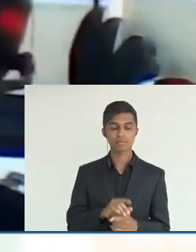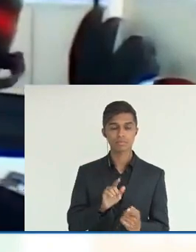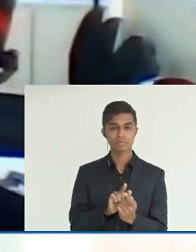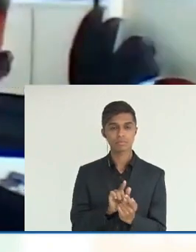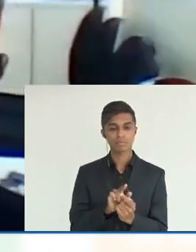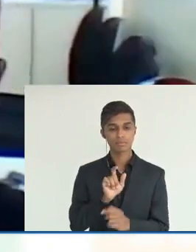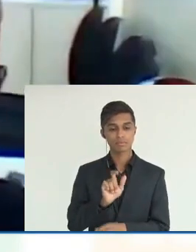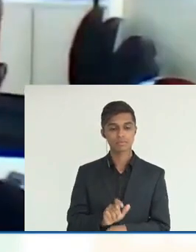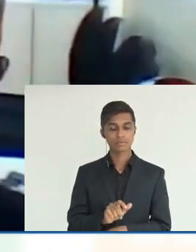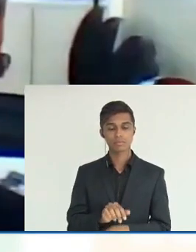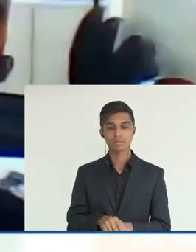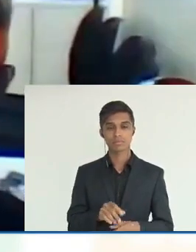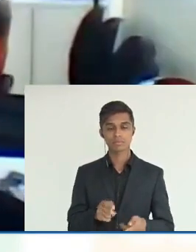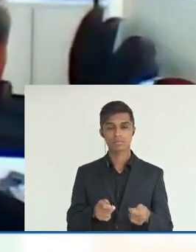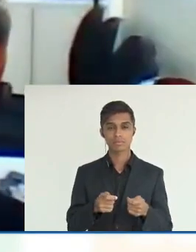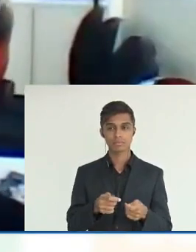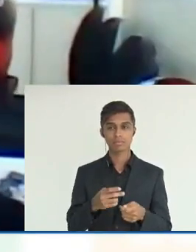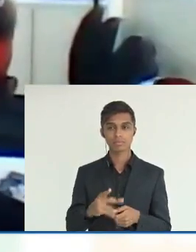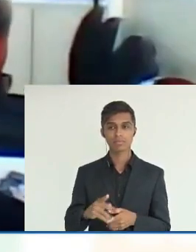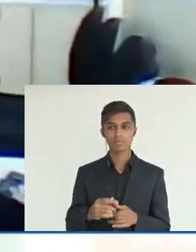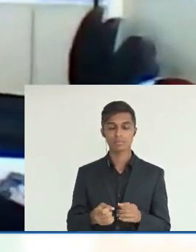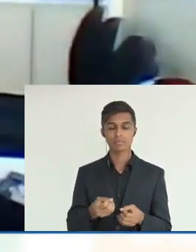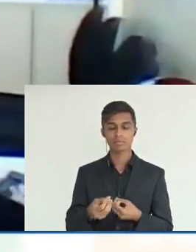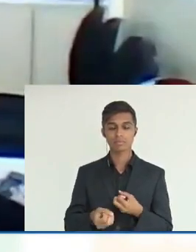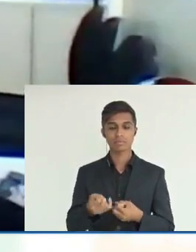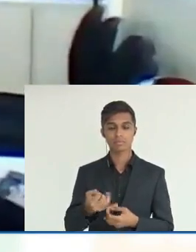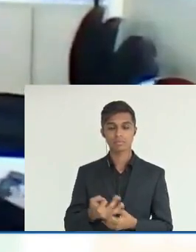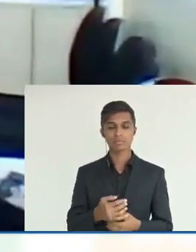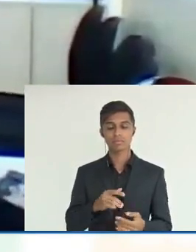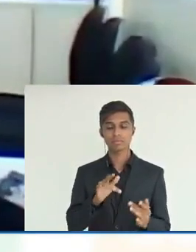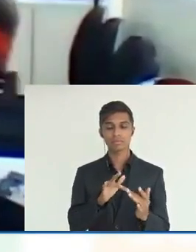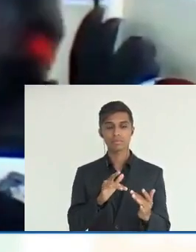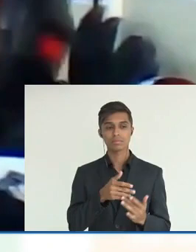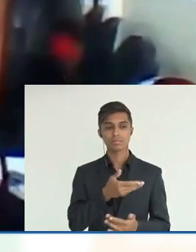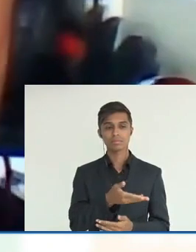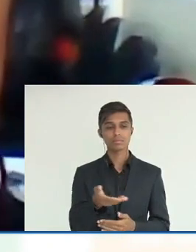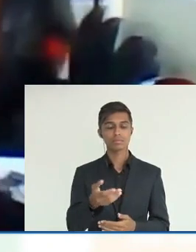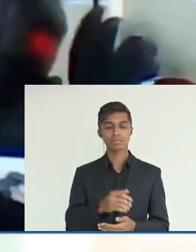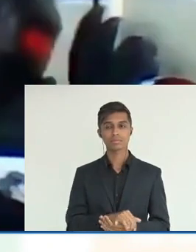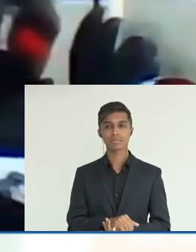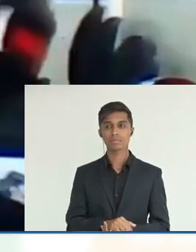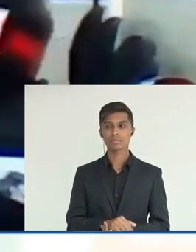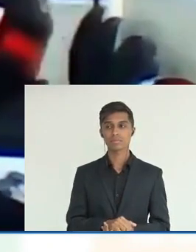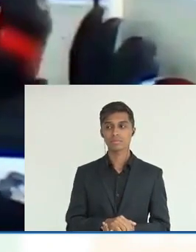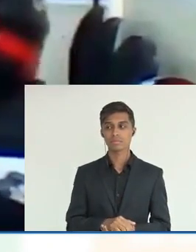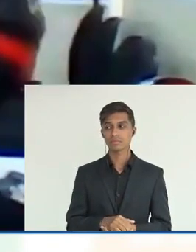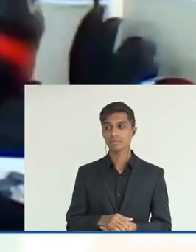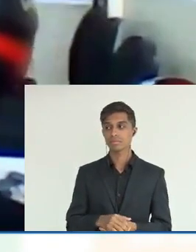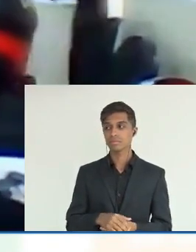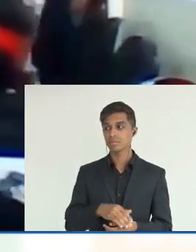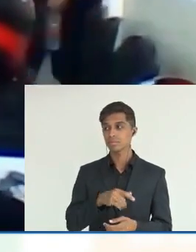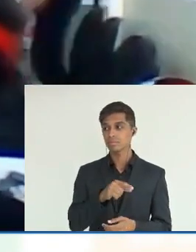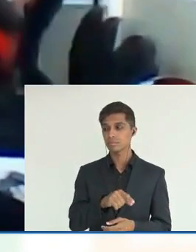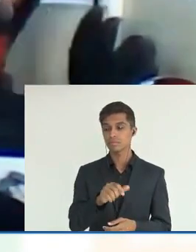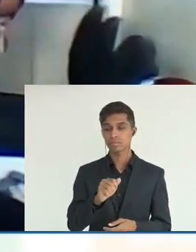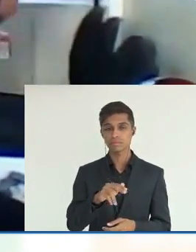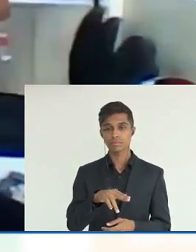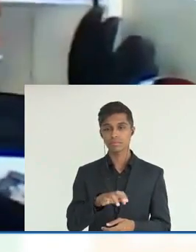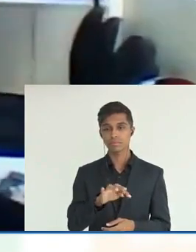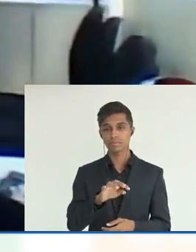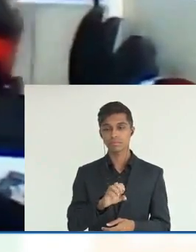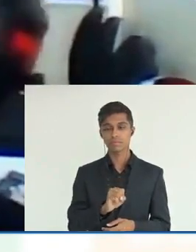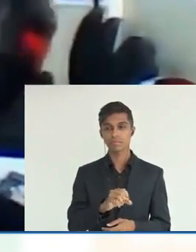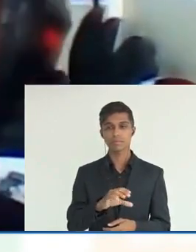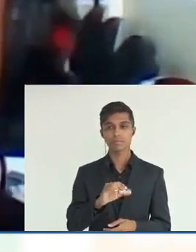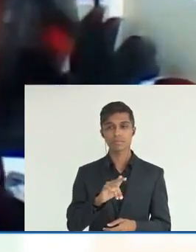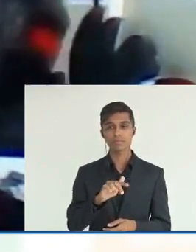é feito o controle da exposição desses trabalhadores a esses agentes, que são os agentes inibidores da atividade das